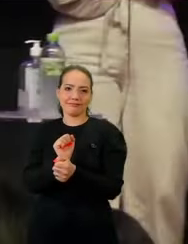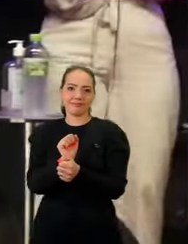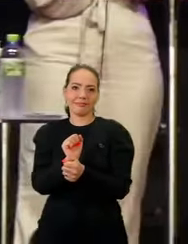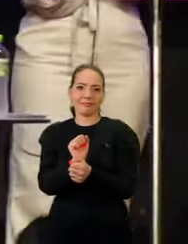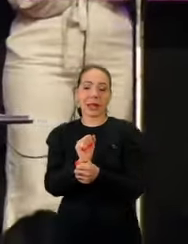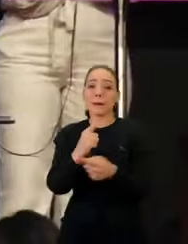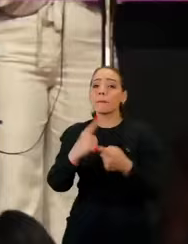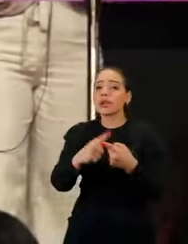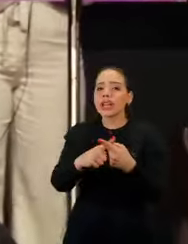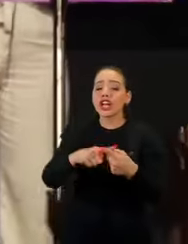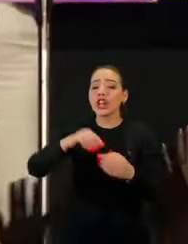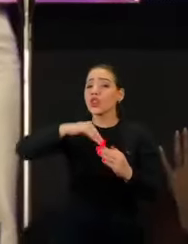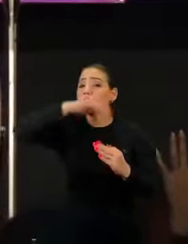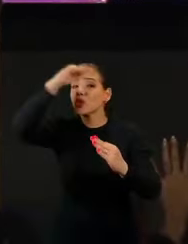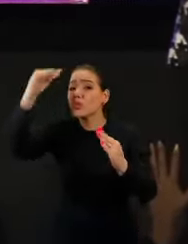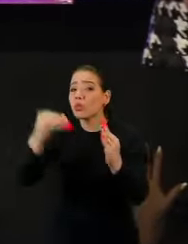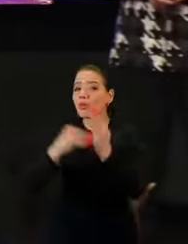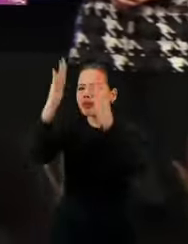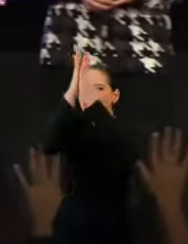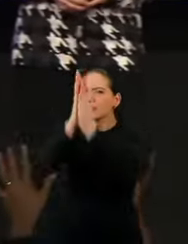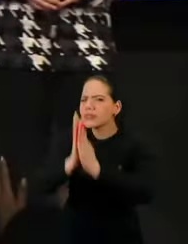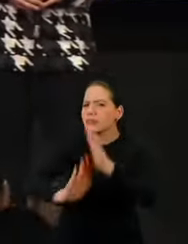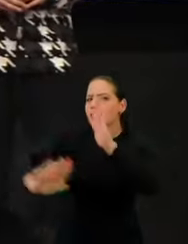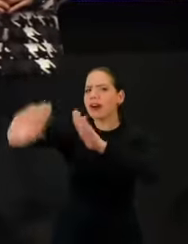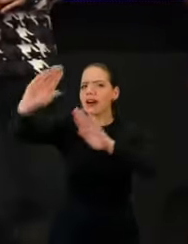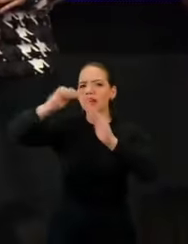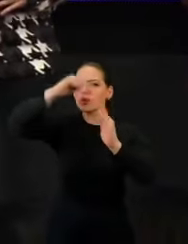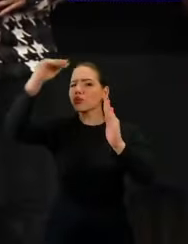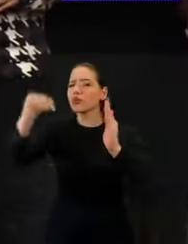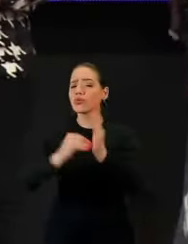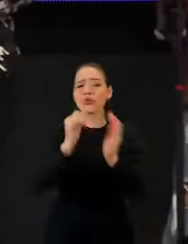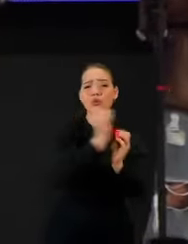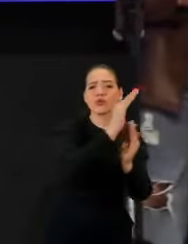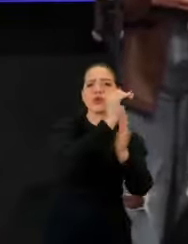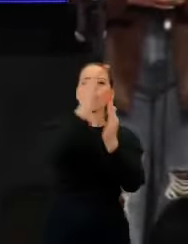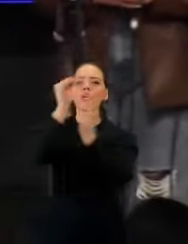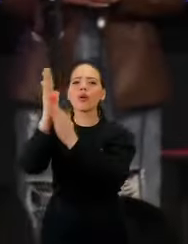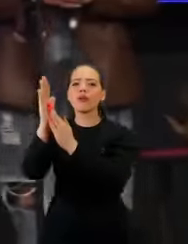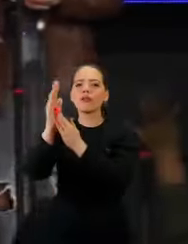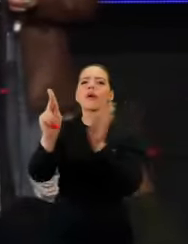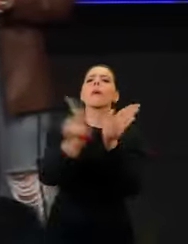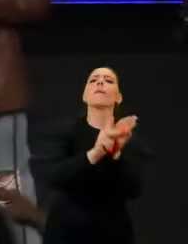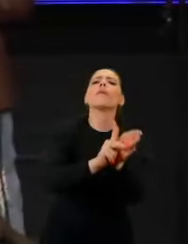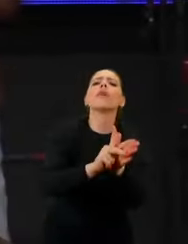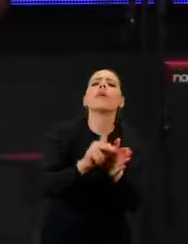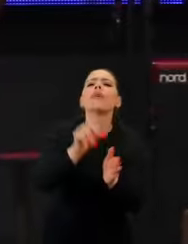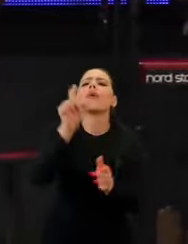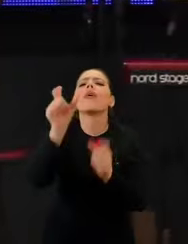toda adoração, todo louvor, é tudo para Ele, é tudo dEle.